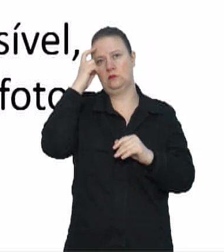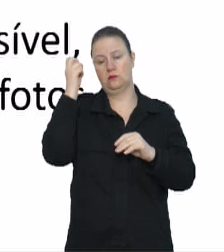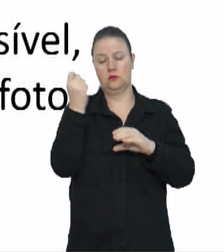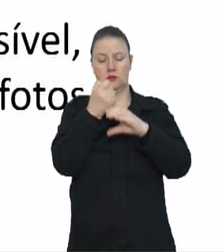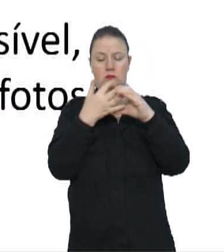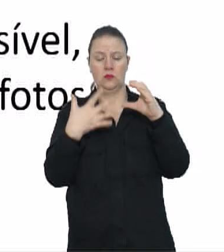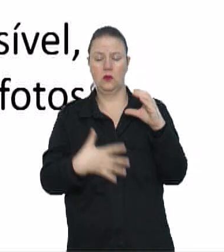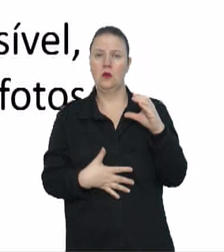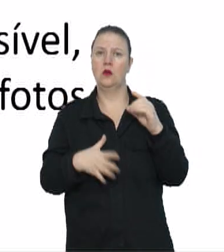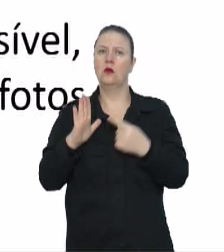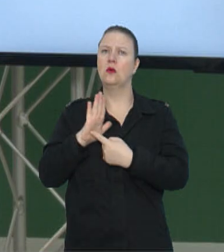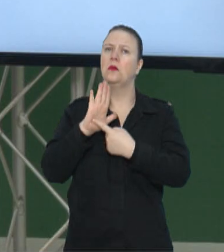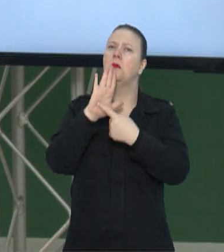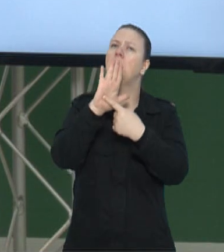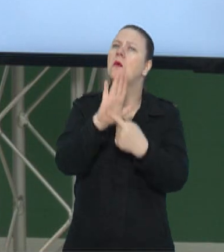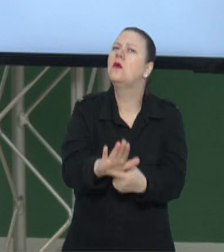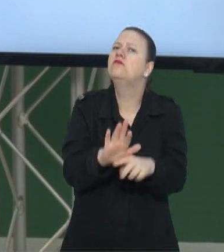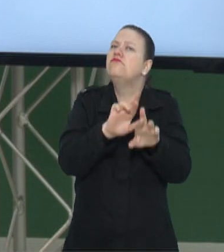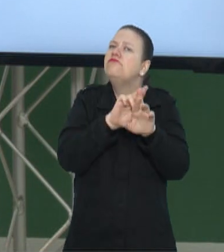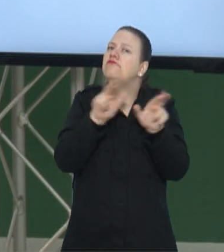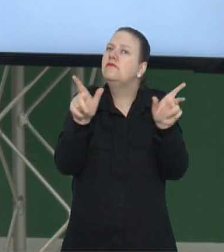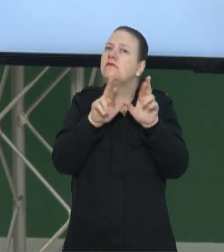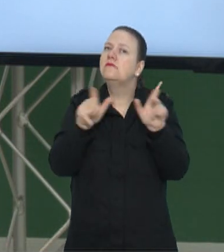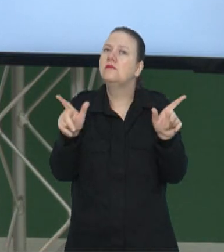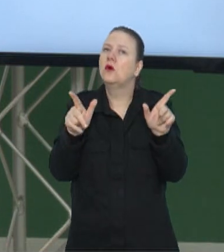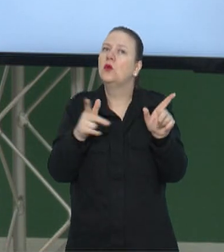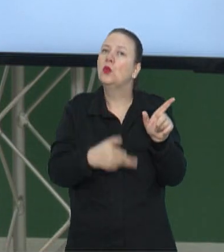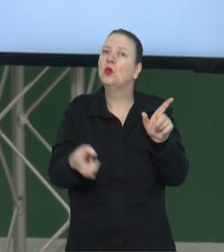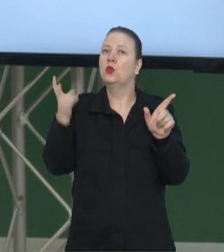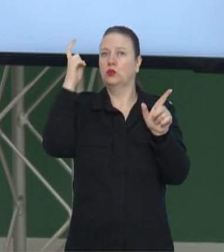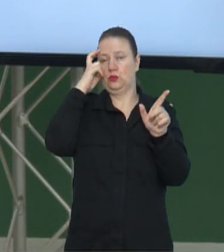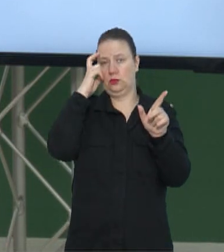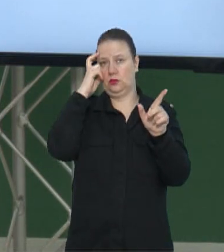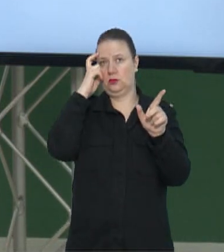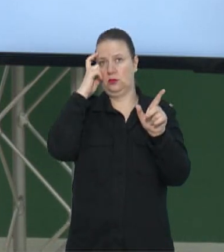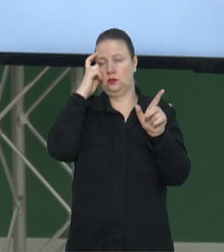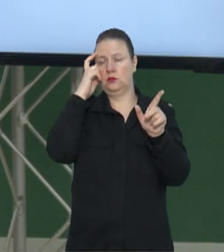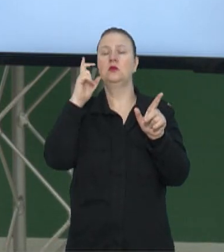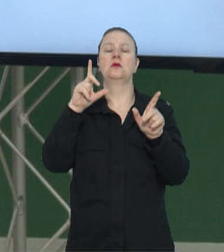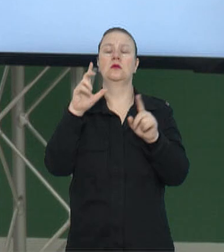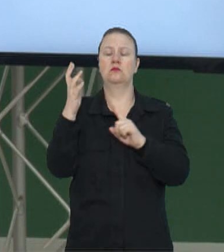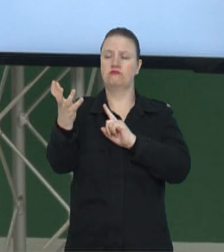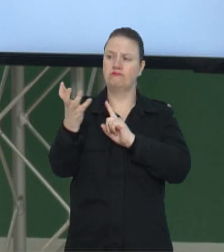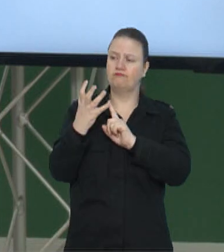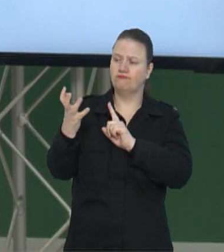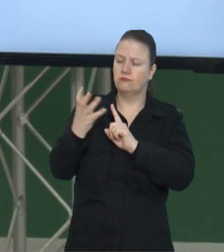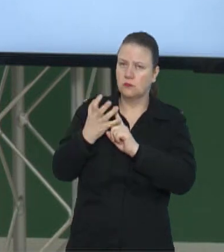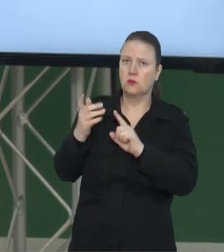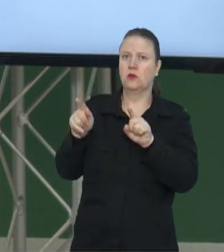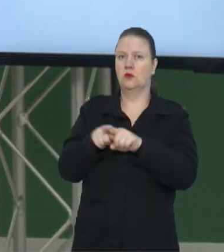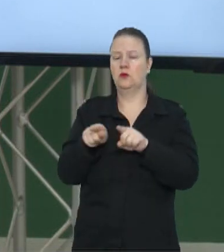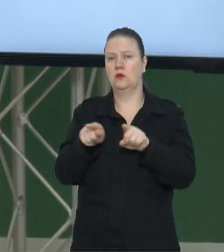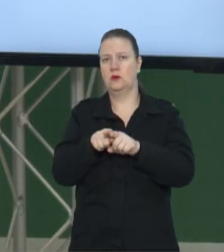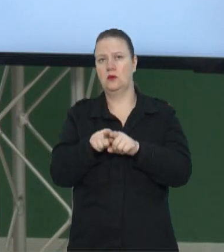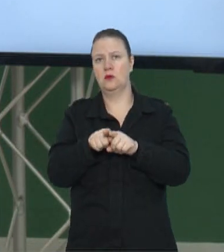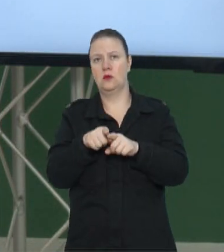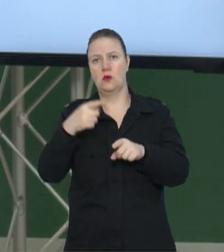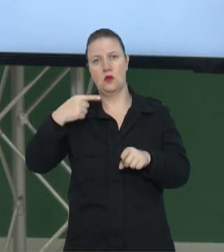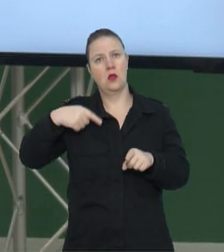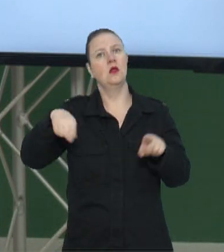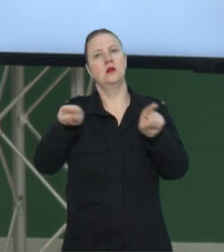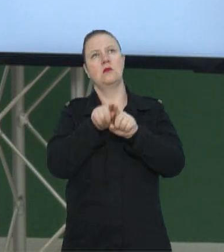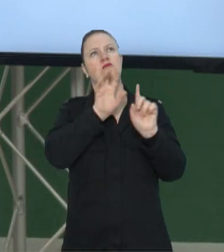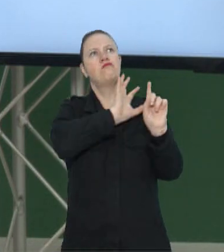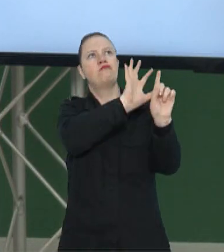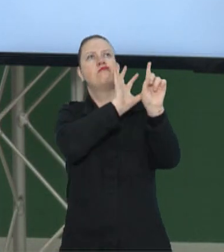característica que mostre essa diversidade étnica do nosso estado e que se reflete também se a gente pensar em termos de Brasil,